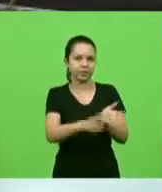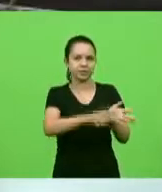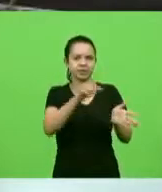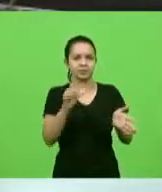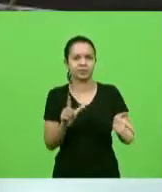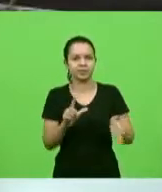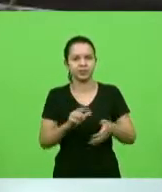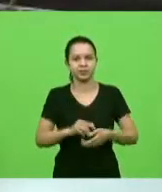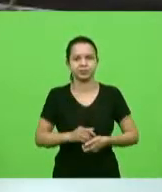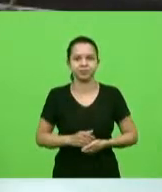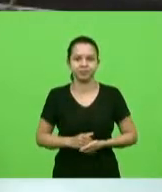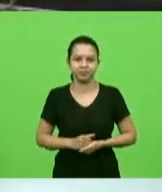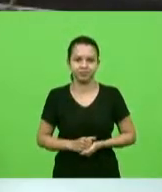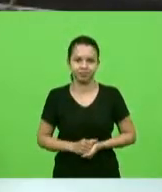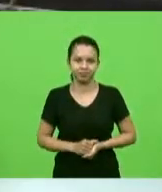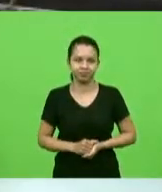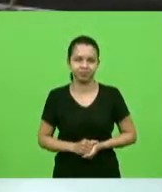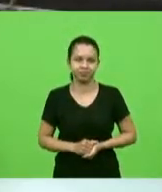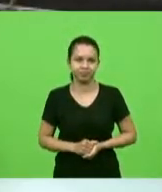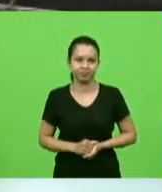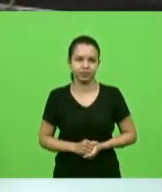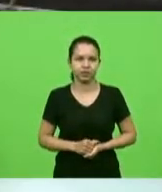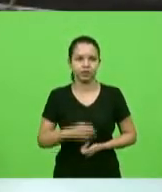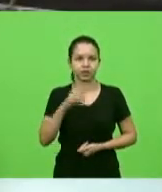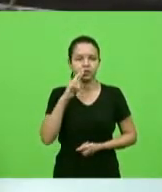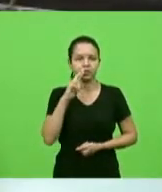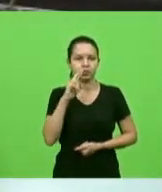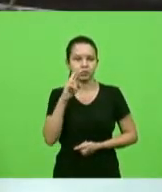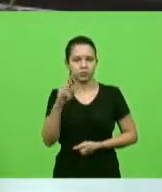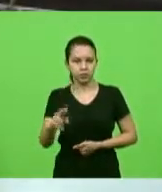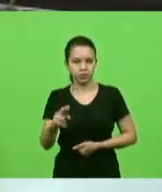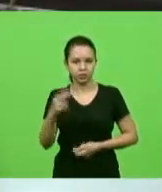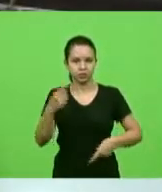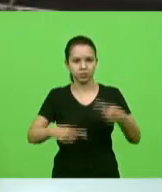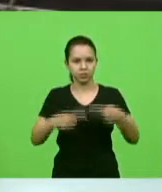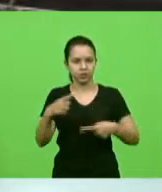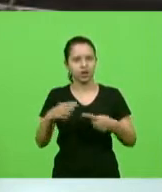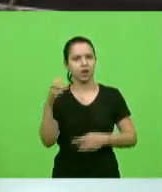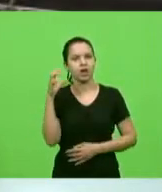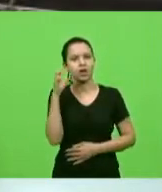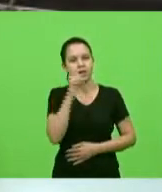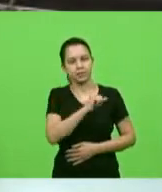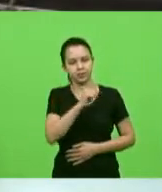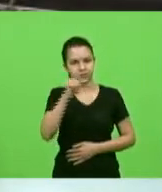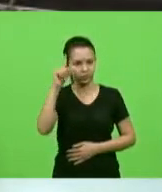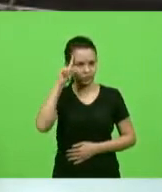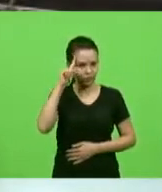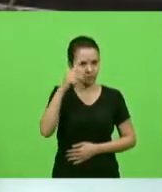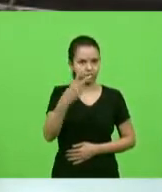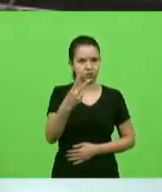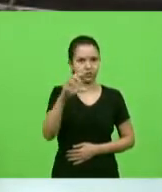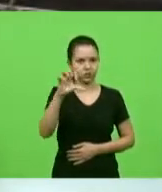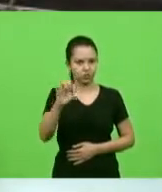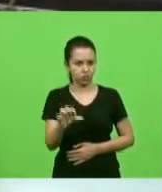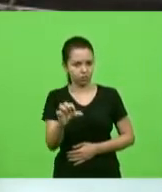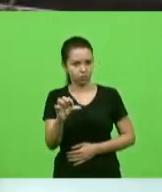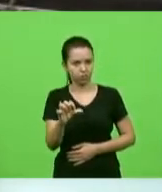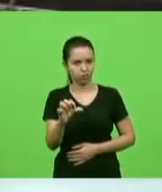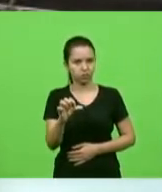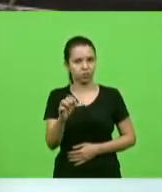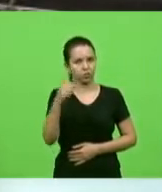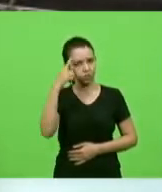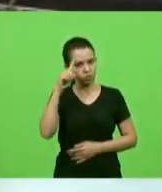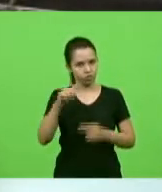antecipado. E a resposta política foi rápida. No dia 29, portanto, um dia